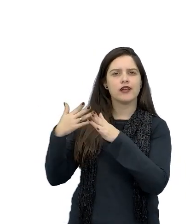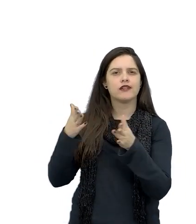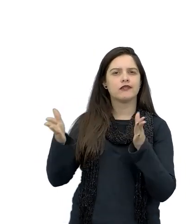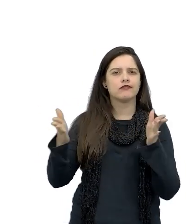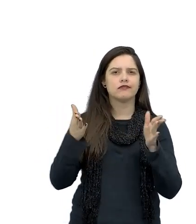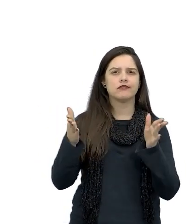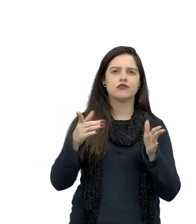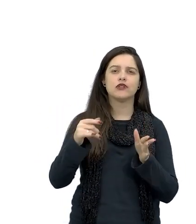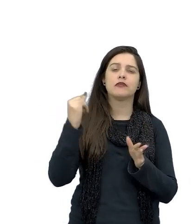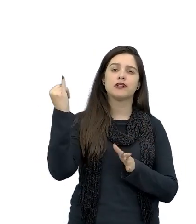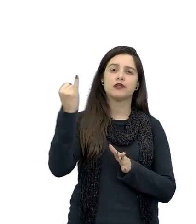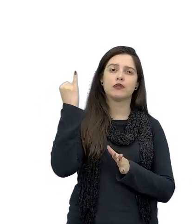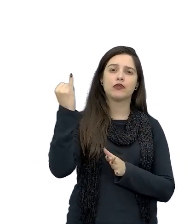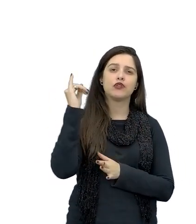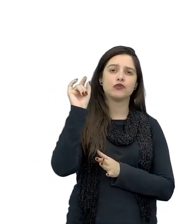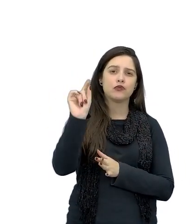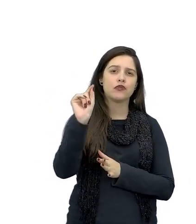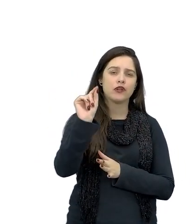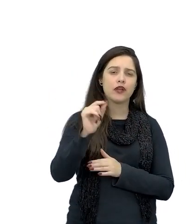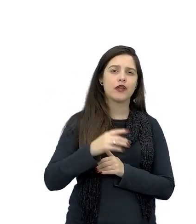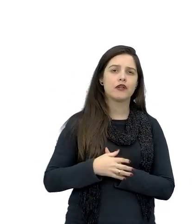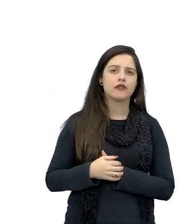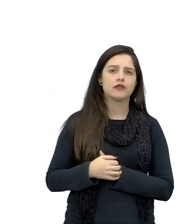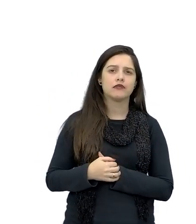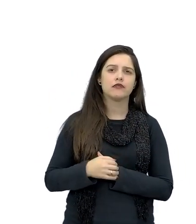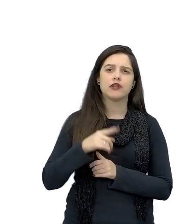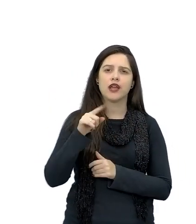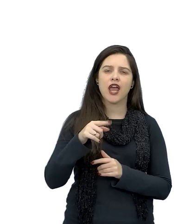momento, o mais importante